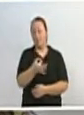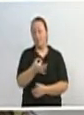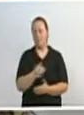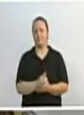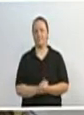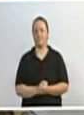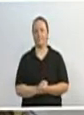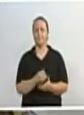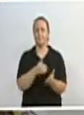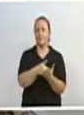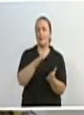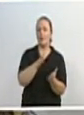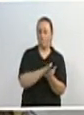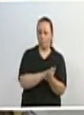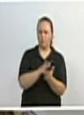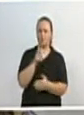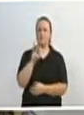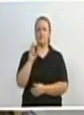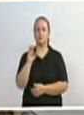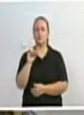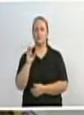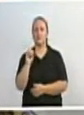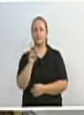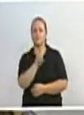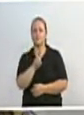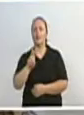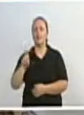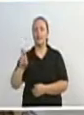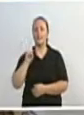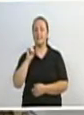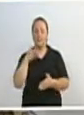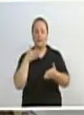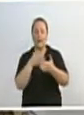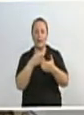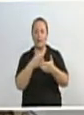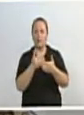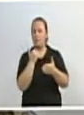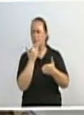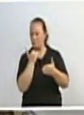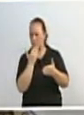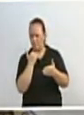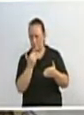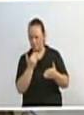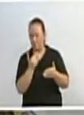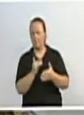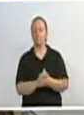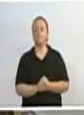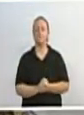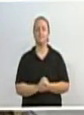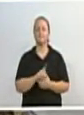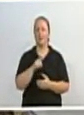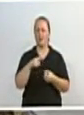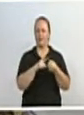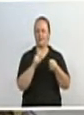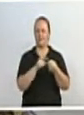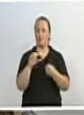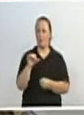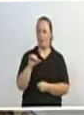a multa seja de R$ 300 no caso de descumprimento do prazo estabelecido no artigo 9º da lei que